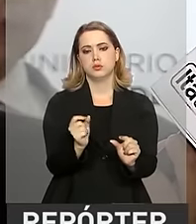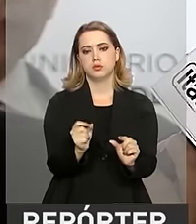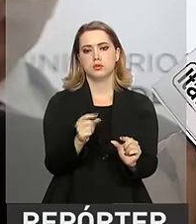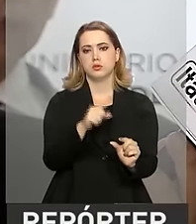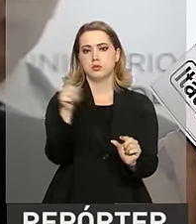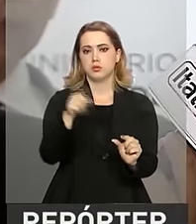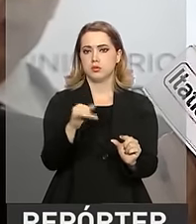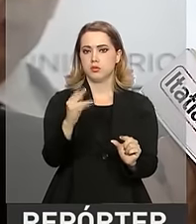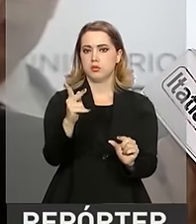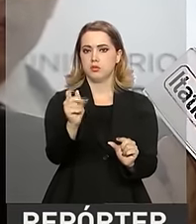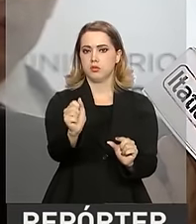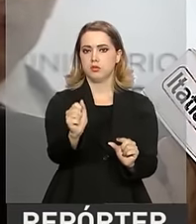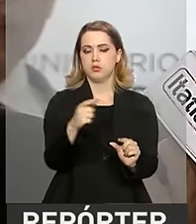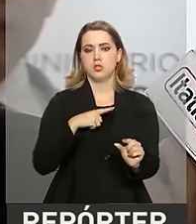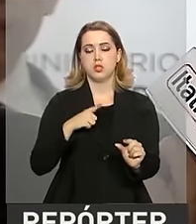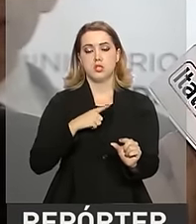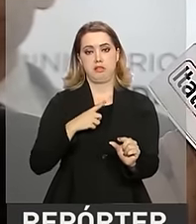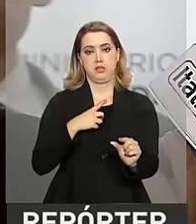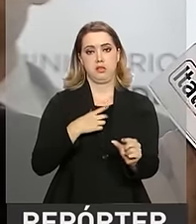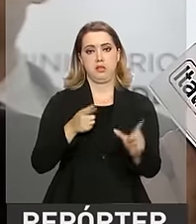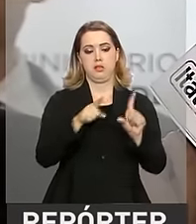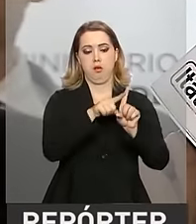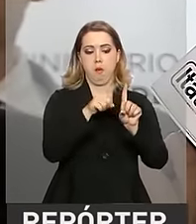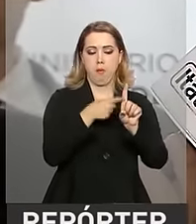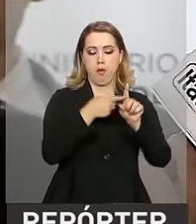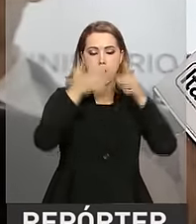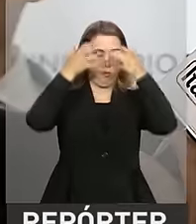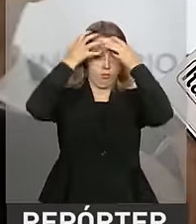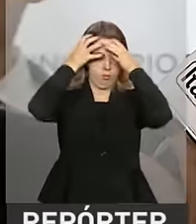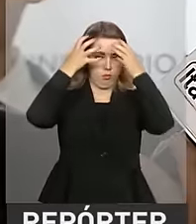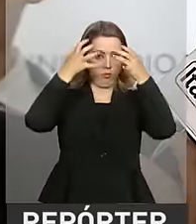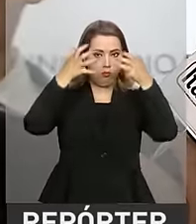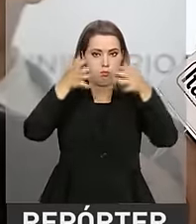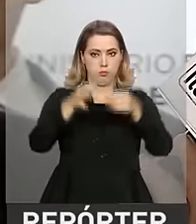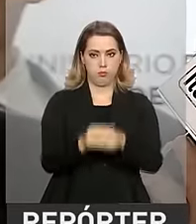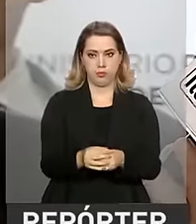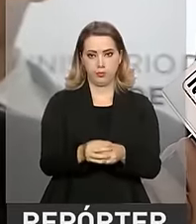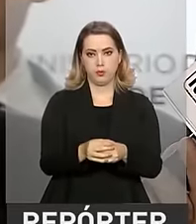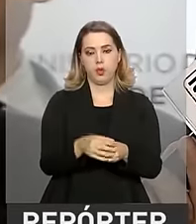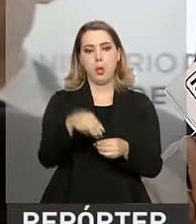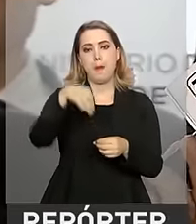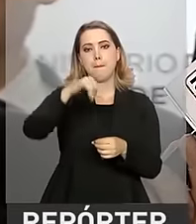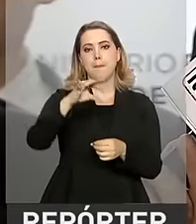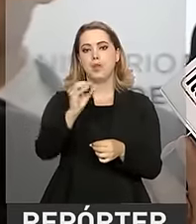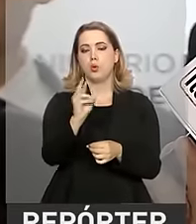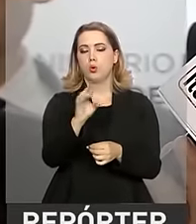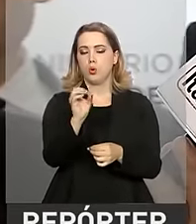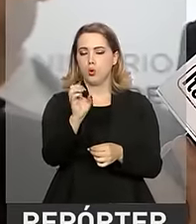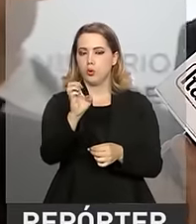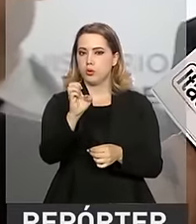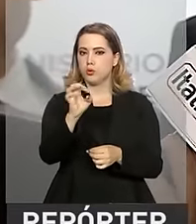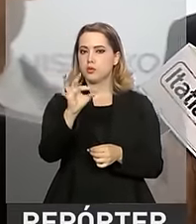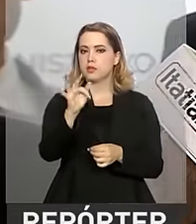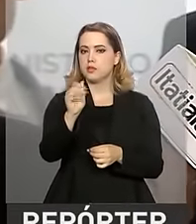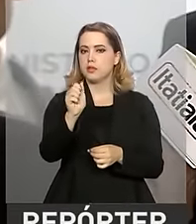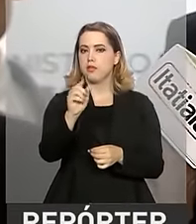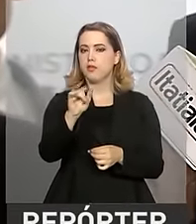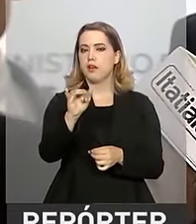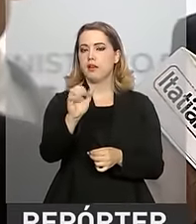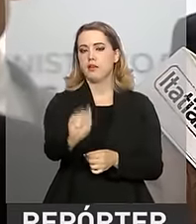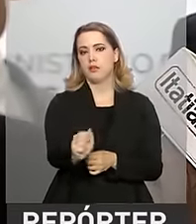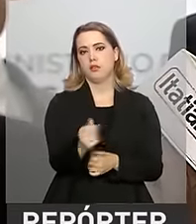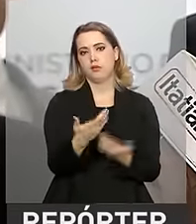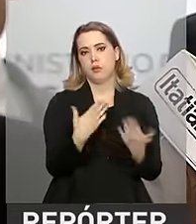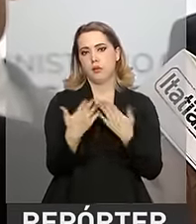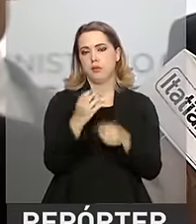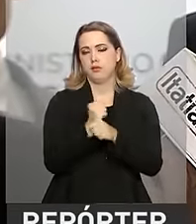Z de microcefalia relativamente ao mesmo período do ano passado temos uma série de ações que